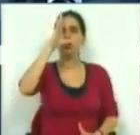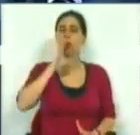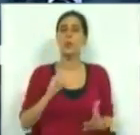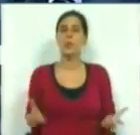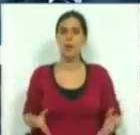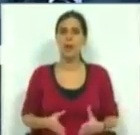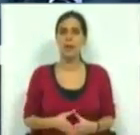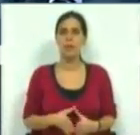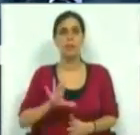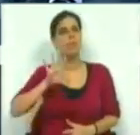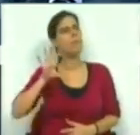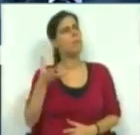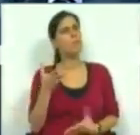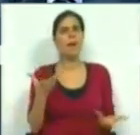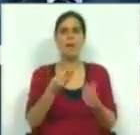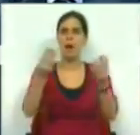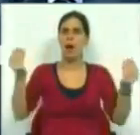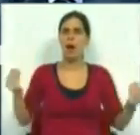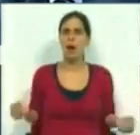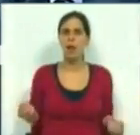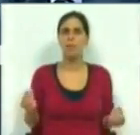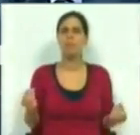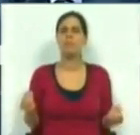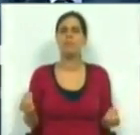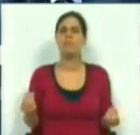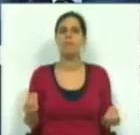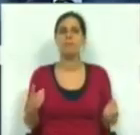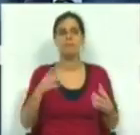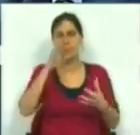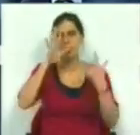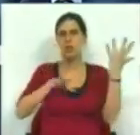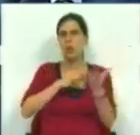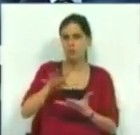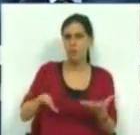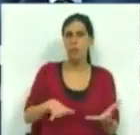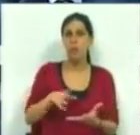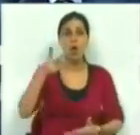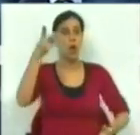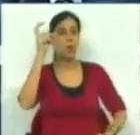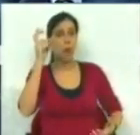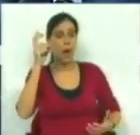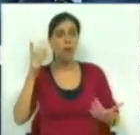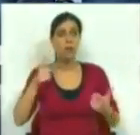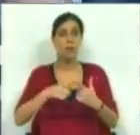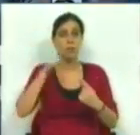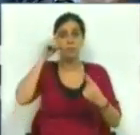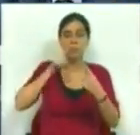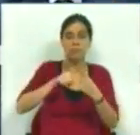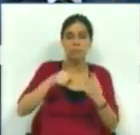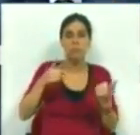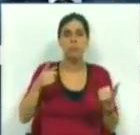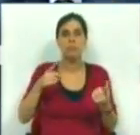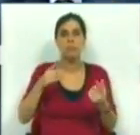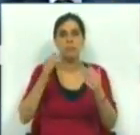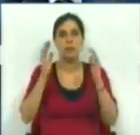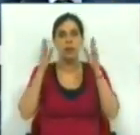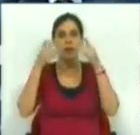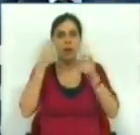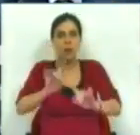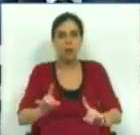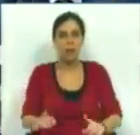governo. Num país onde muitas vezes se tem confundido coragem com uma pretensa ferocidade ou